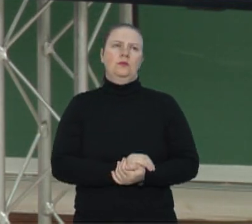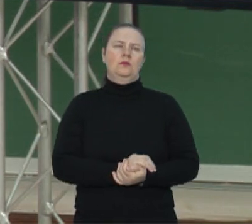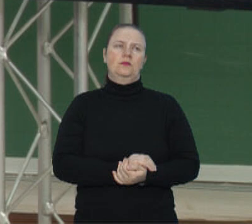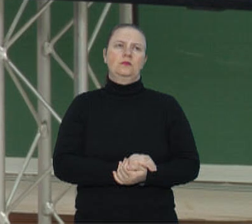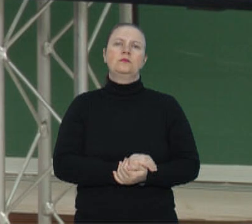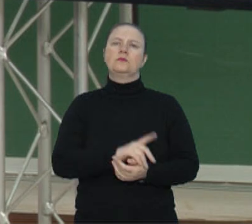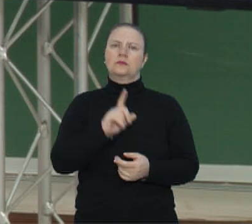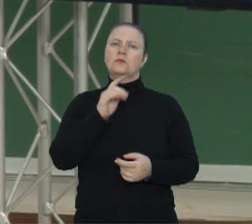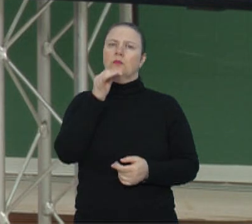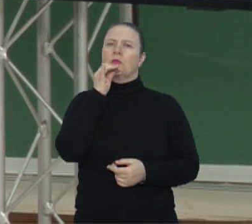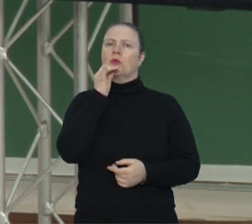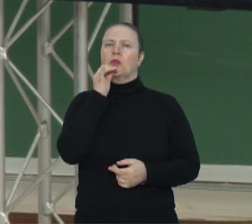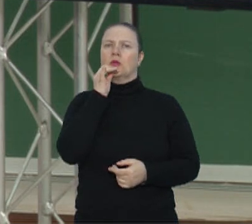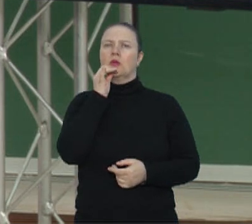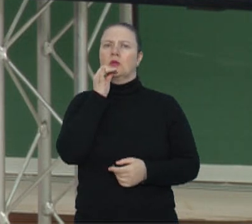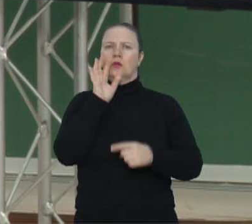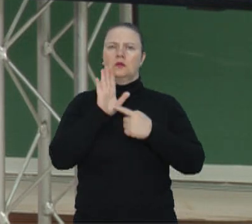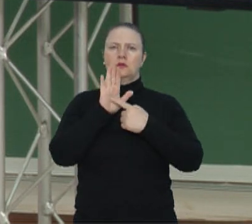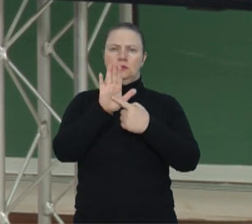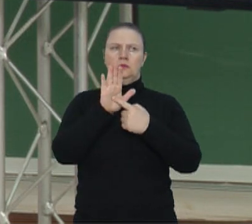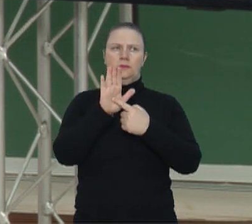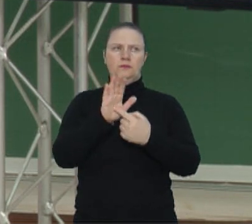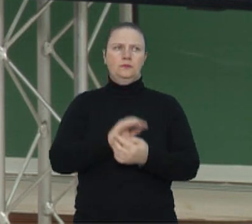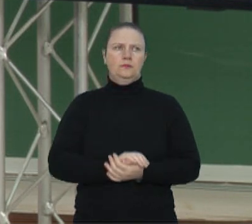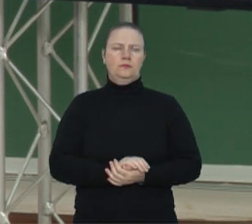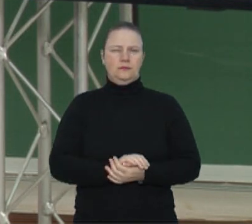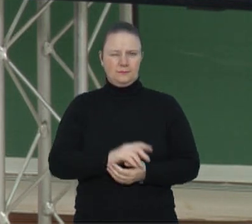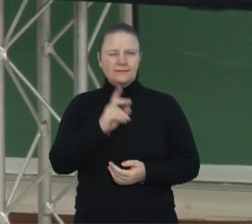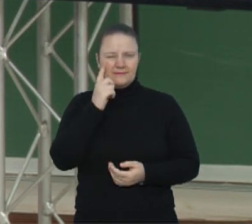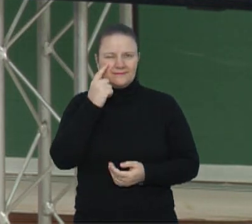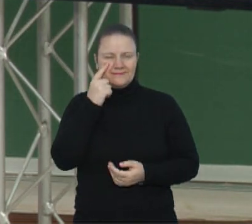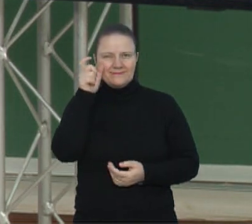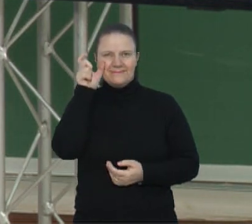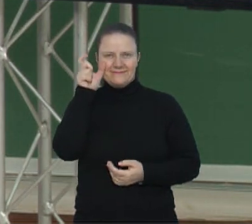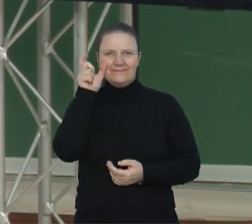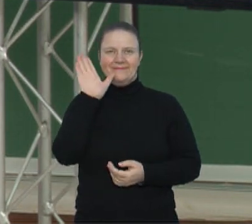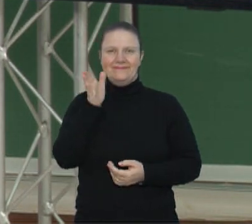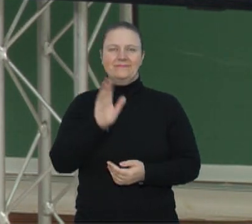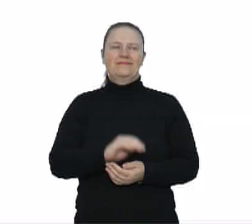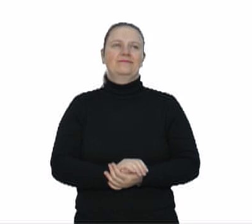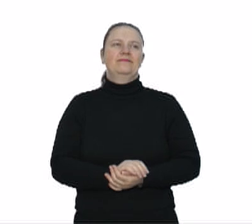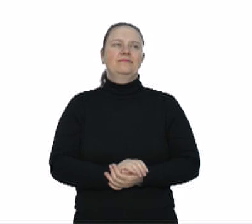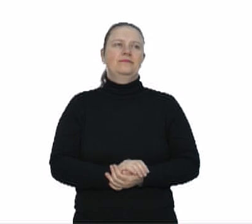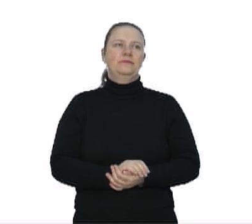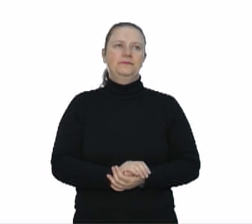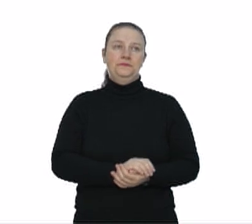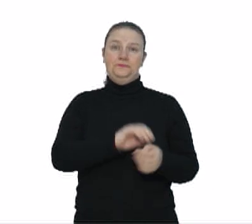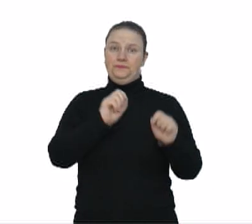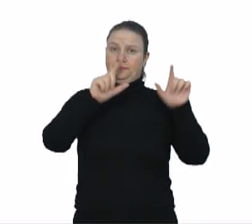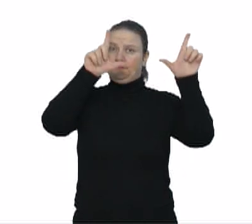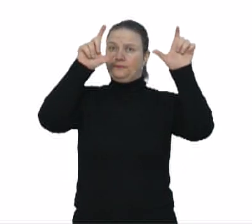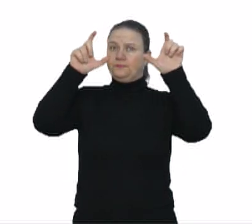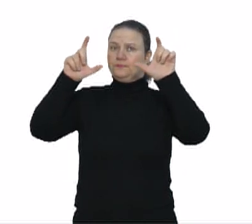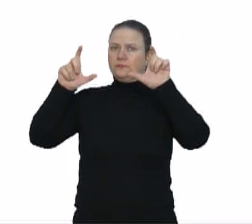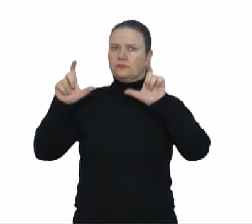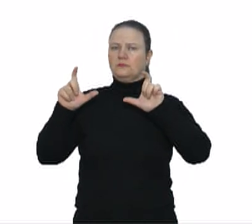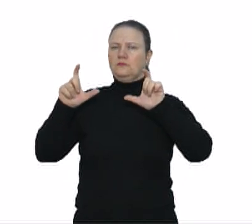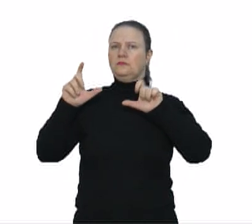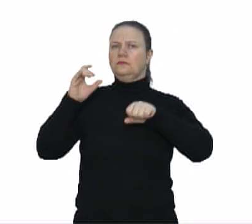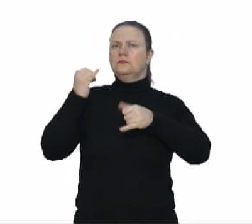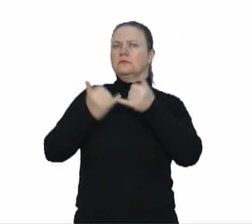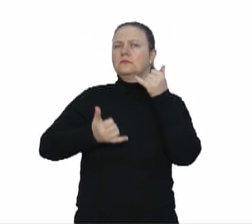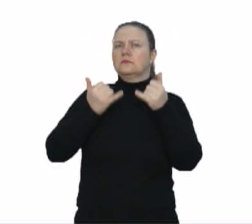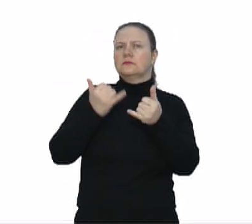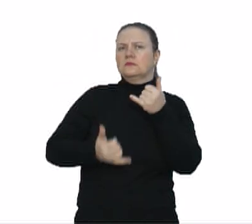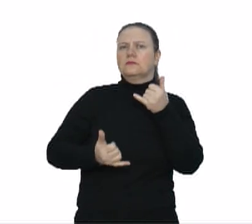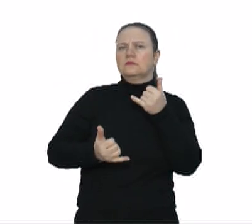alguns desses exemplos de trabalhos com fotografia. A gente já vai ver um. Então, a seguir você verá uma fotografia que tem um processo parecido com o que